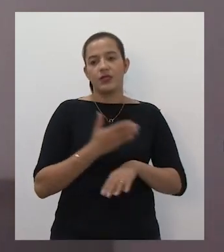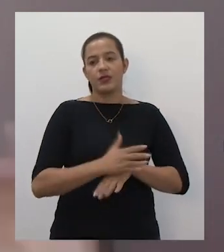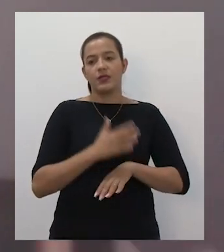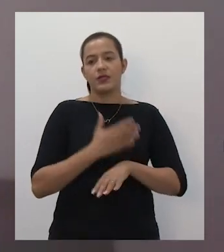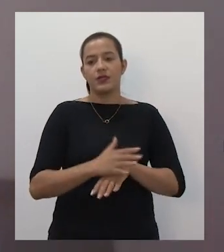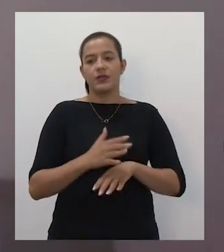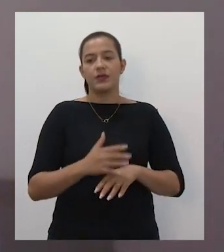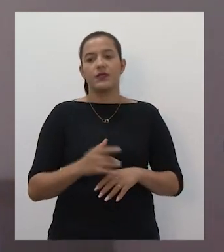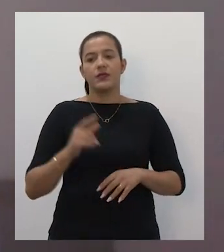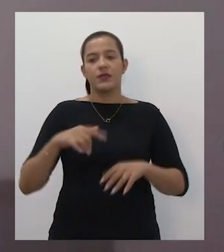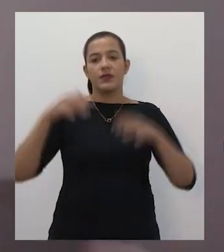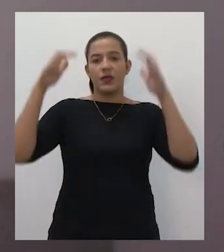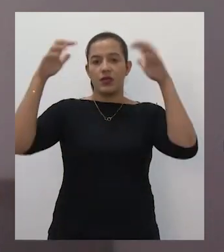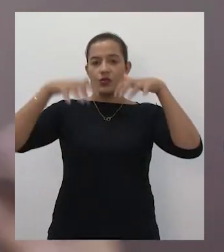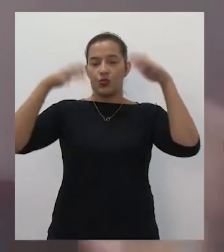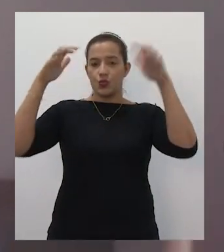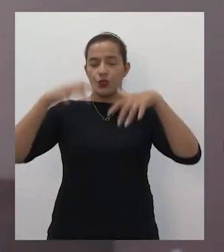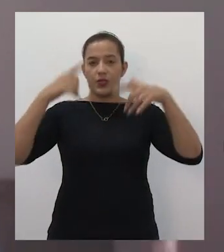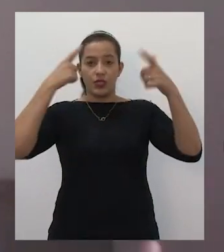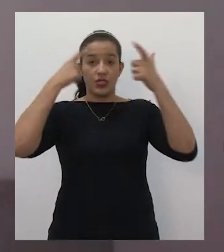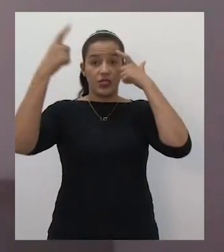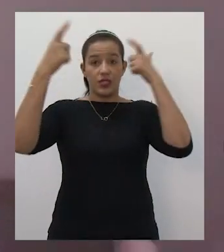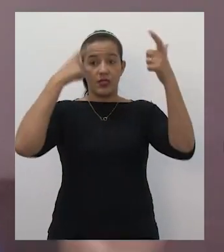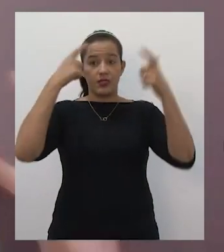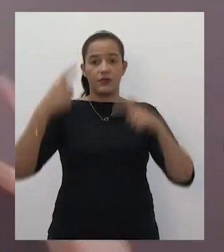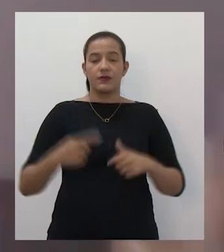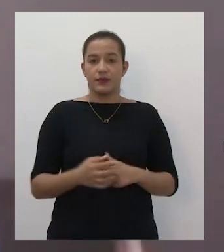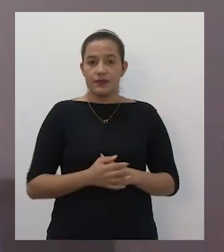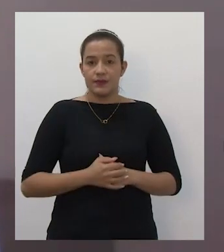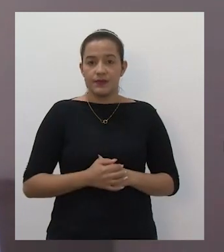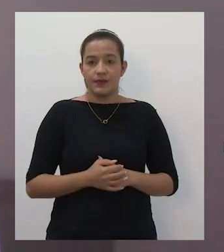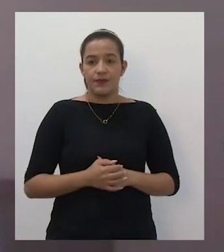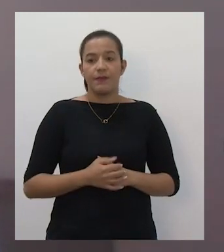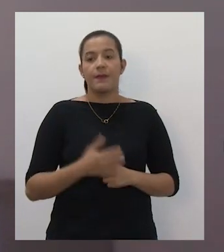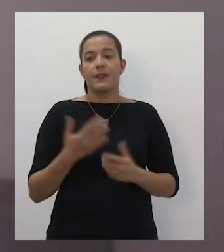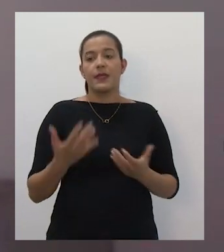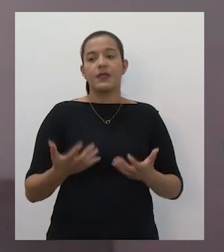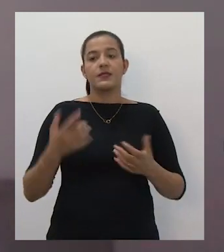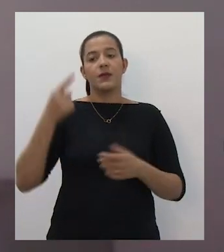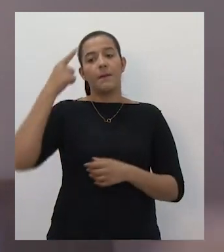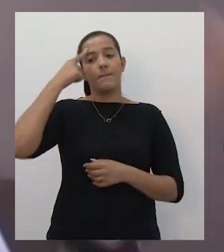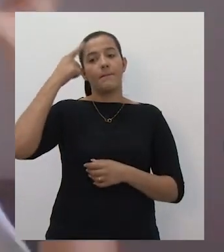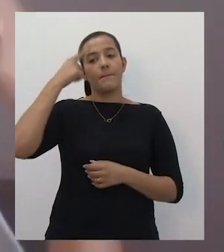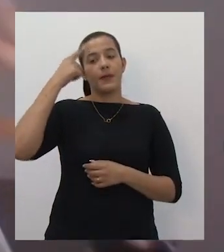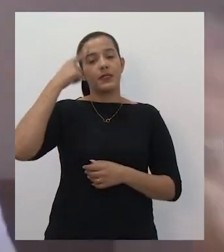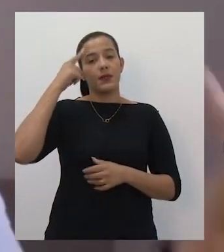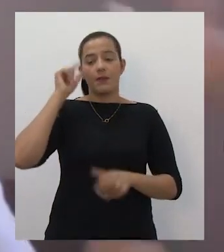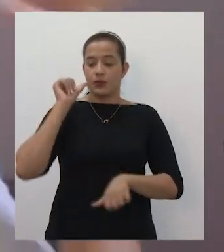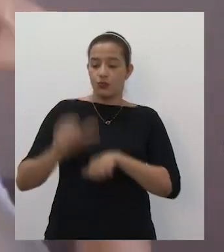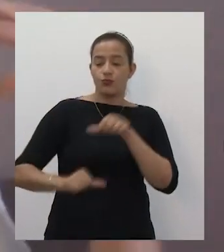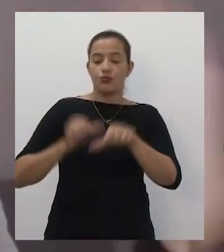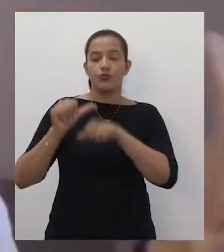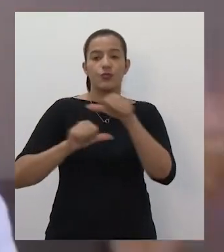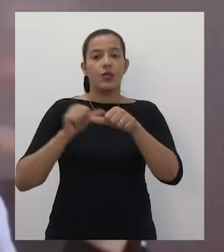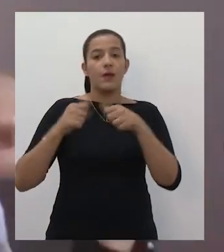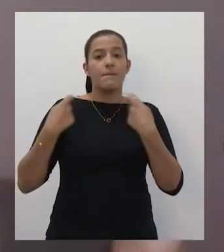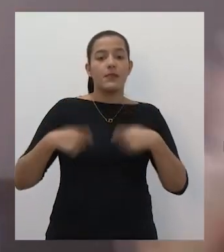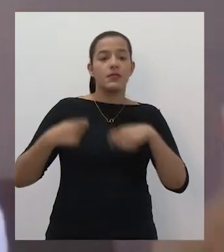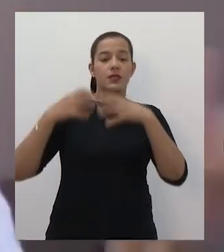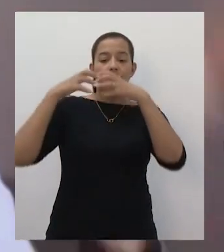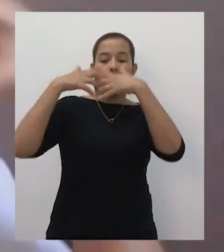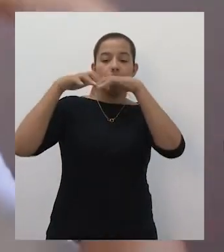praticado a chuva de ideias, né? Que é o brainstorm. Isso se chama pensamento divergente. A gente tem que deixar a nossa mente